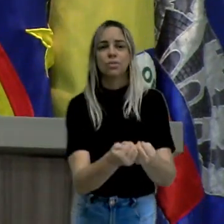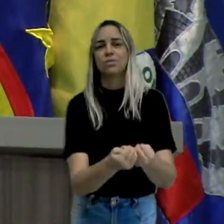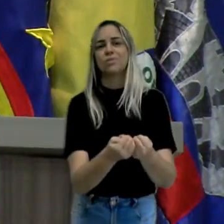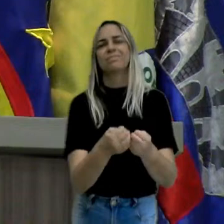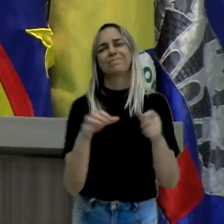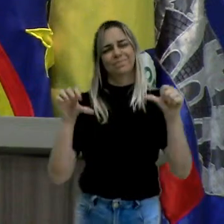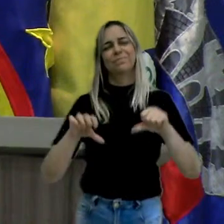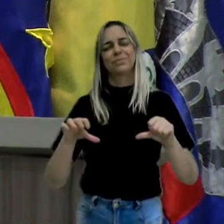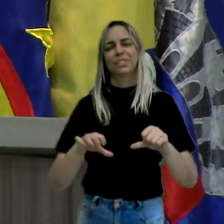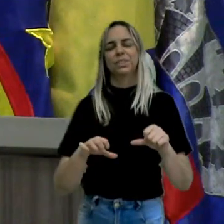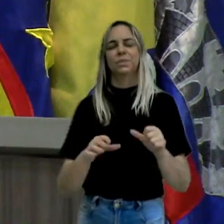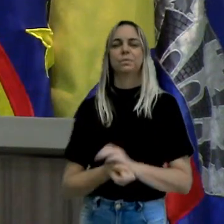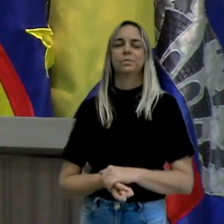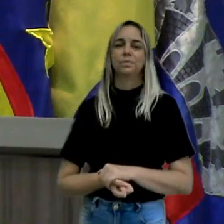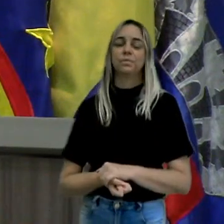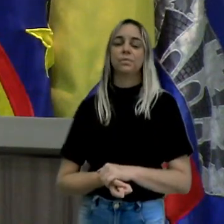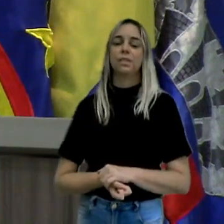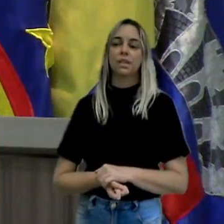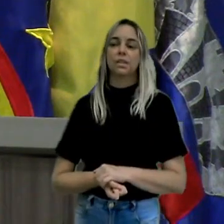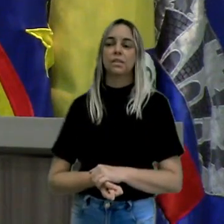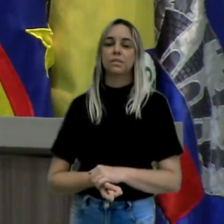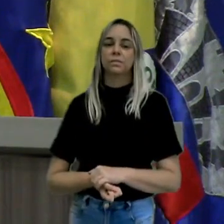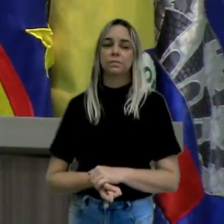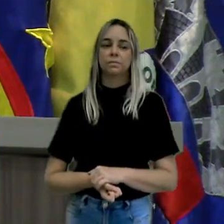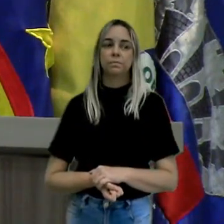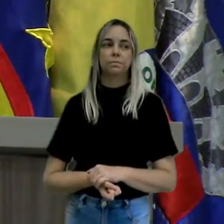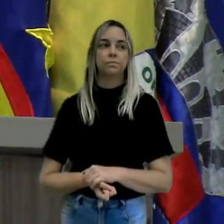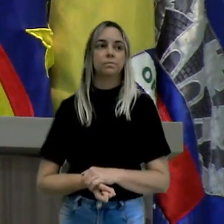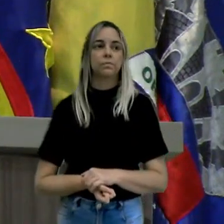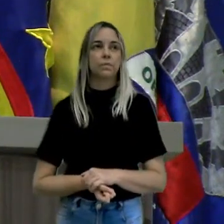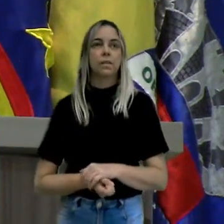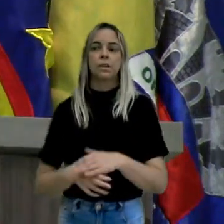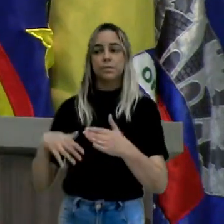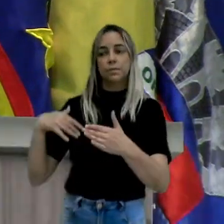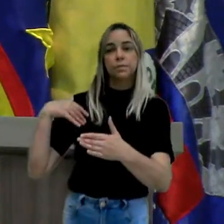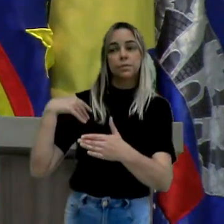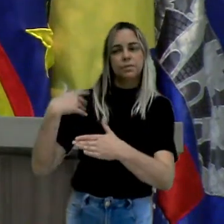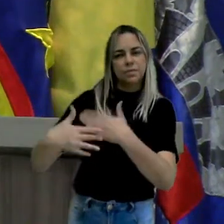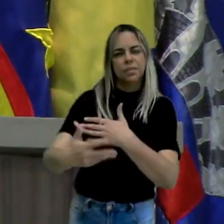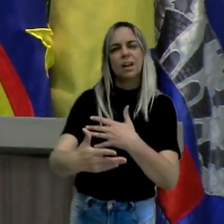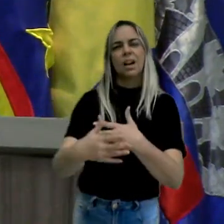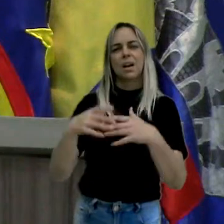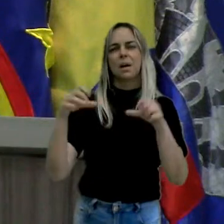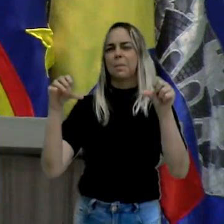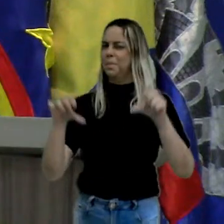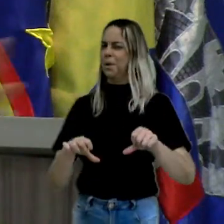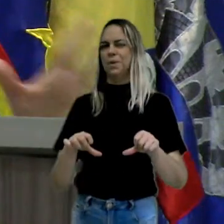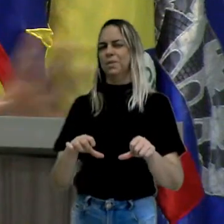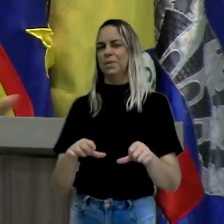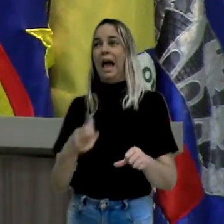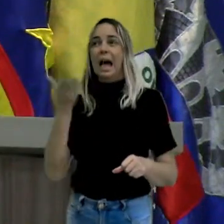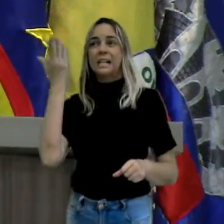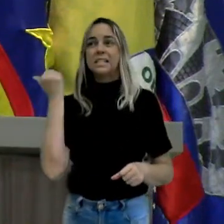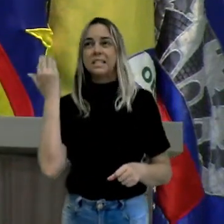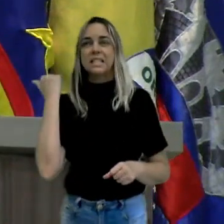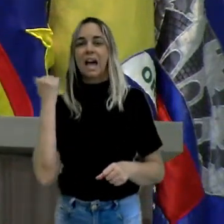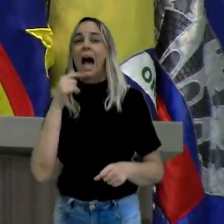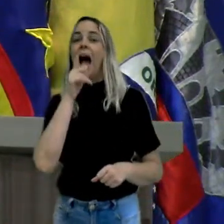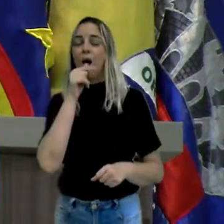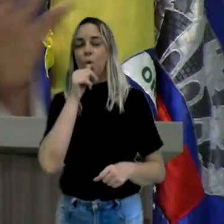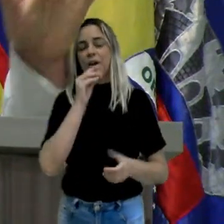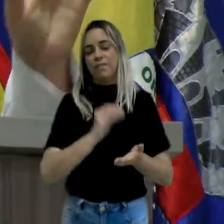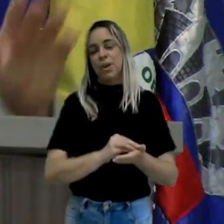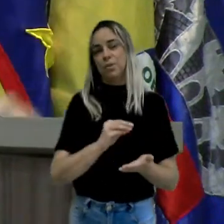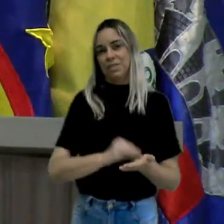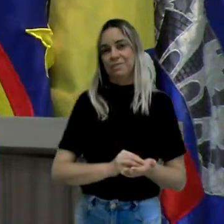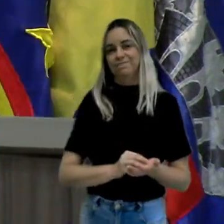nossa cidade. A gente vê que cada tempo que passa vai piorando a situação, porque antes era falta d'água. O